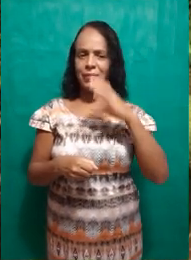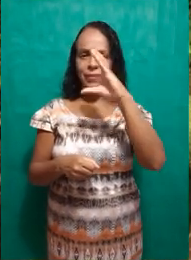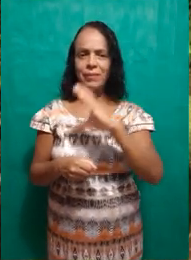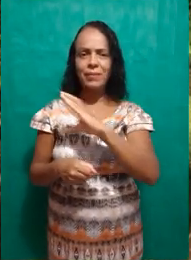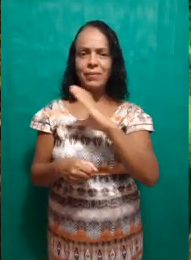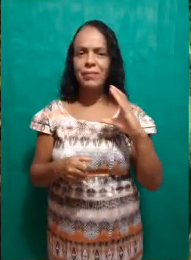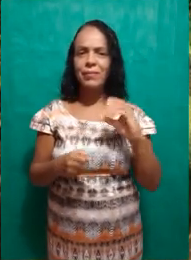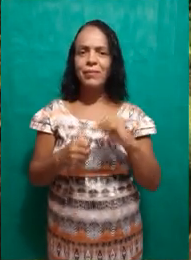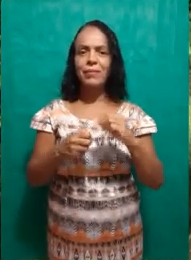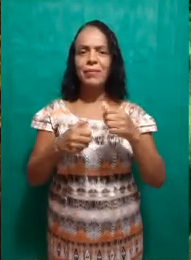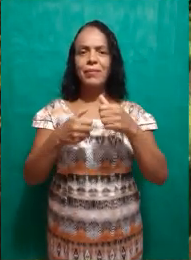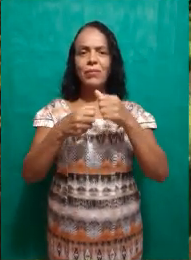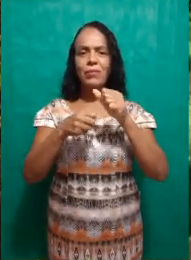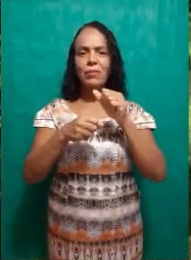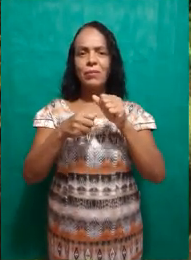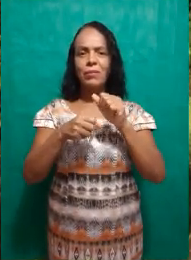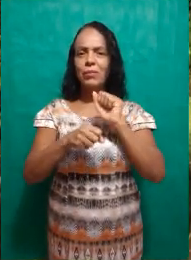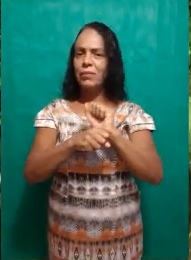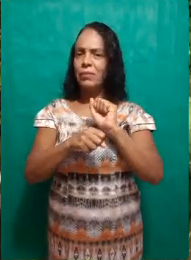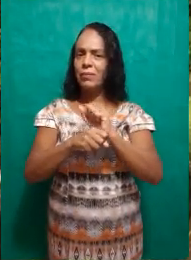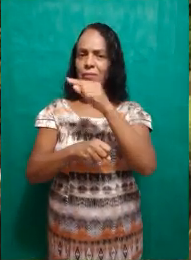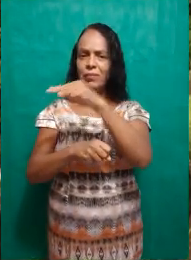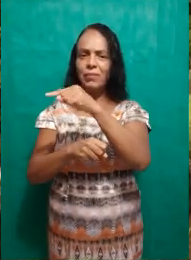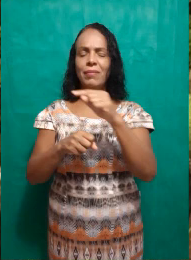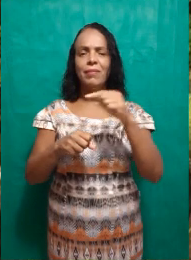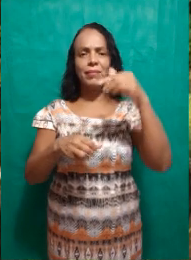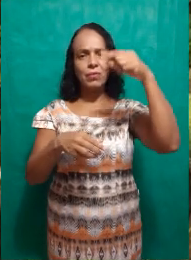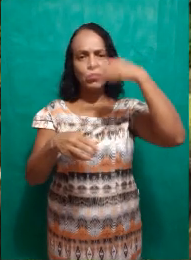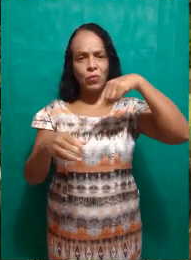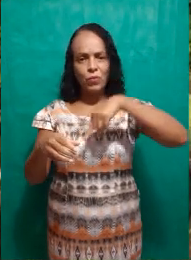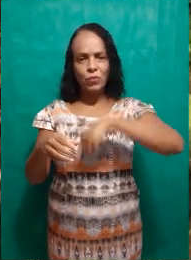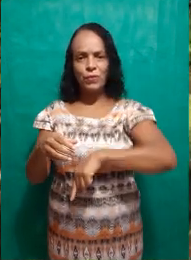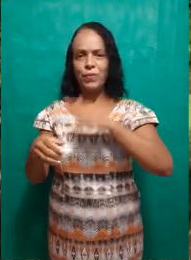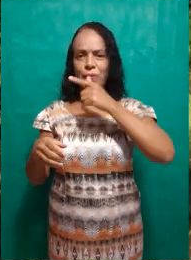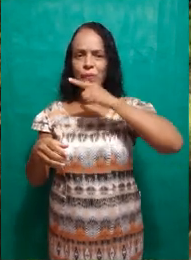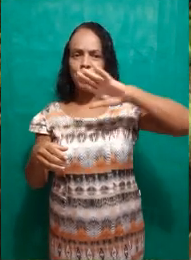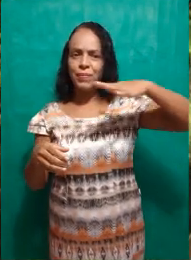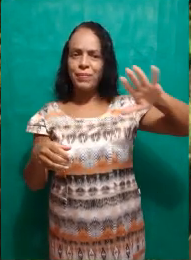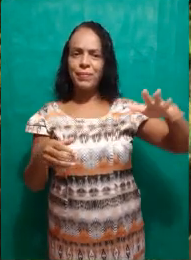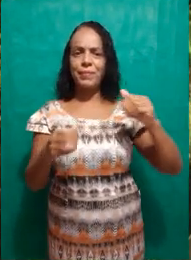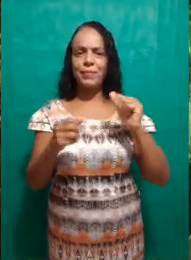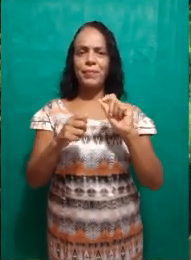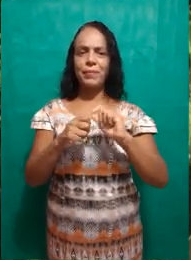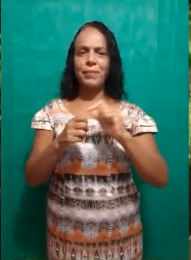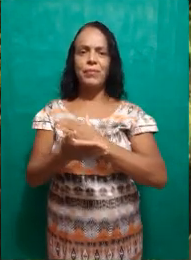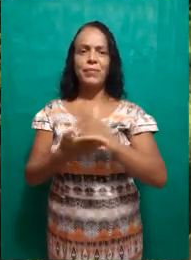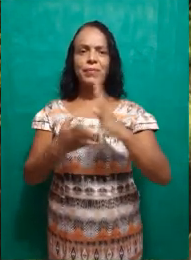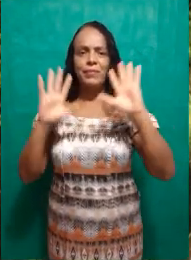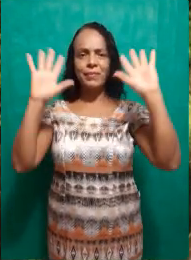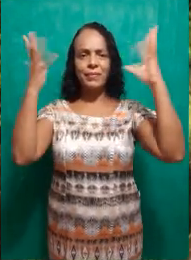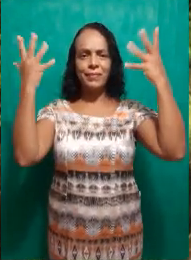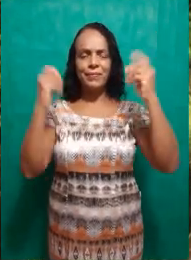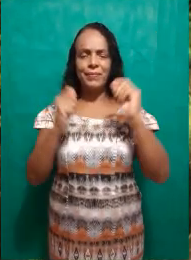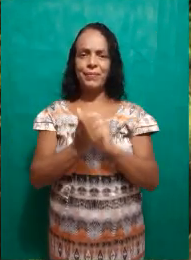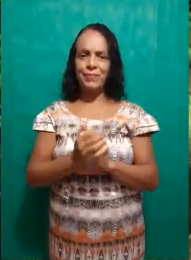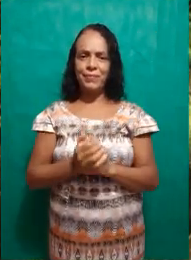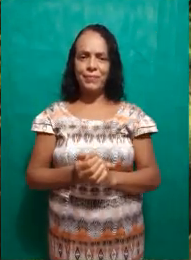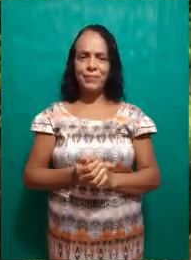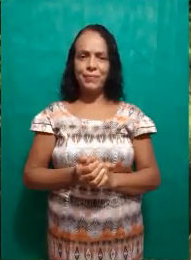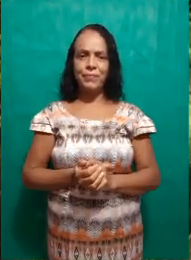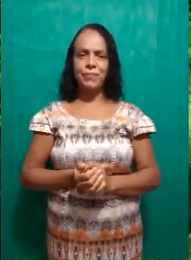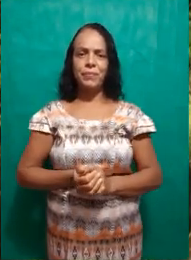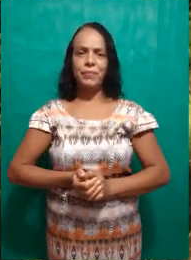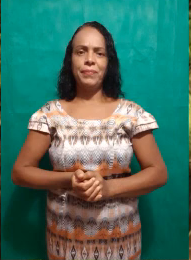oportunidade para tal. Aí então iniciou aquela festa. e nada mais era do